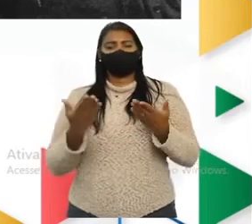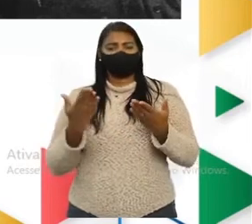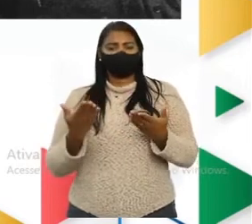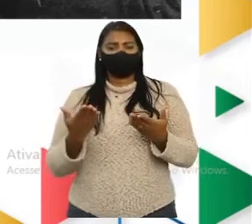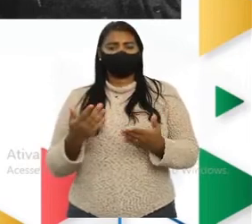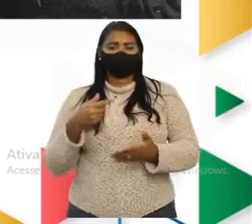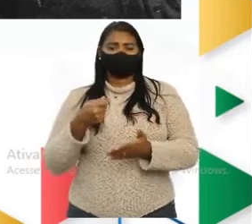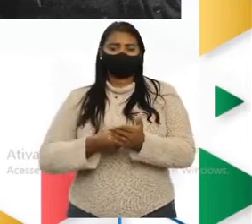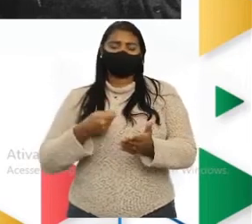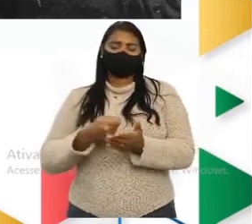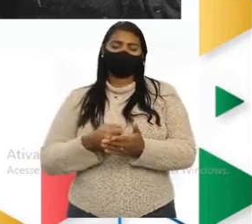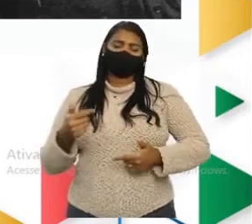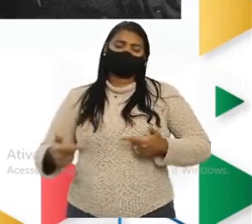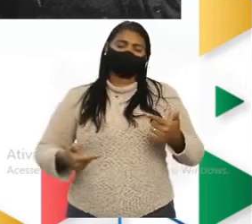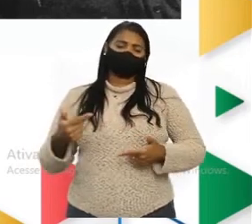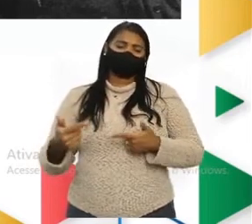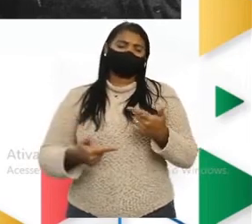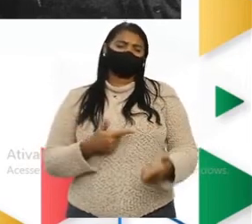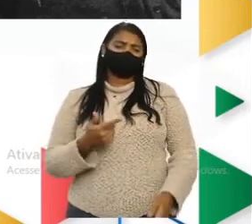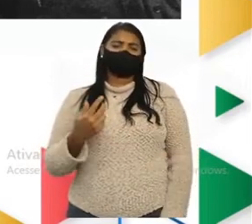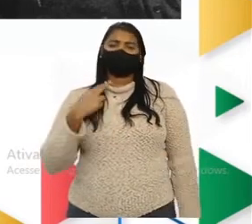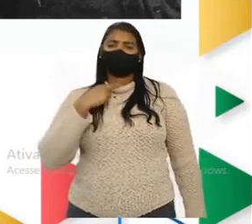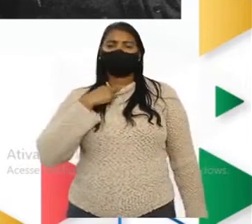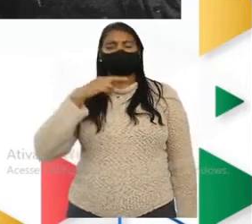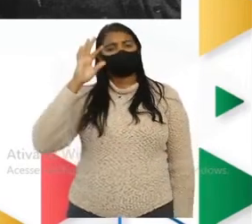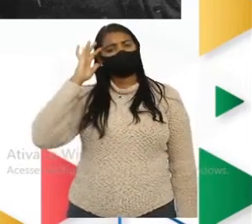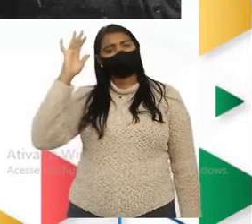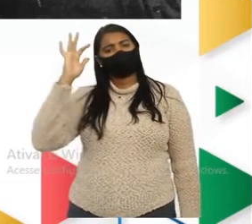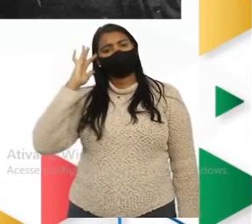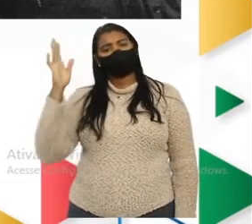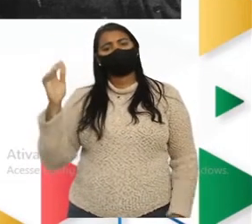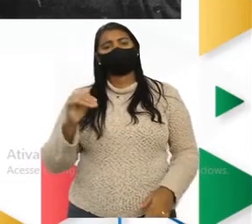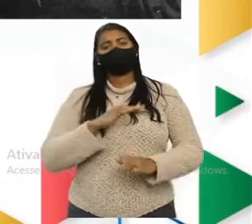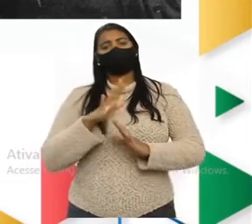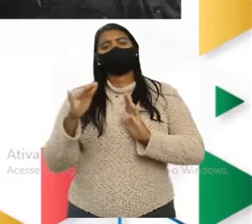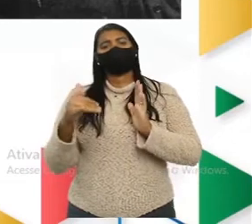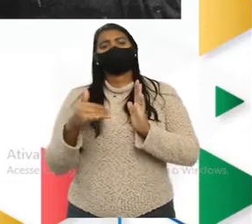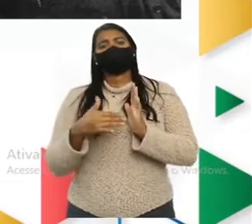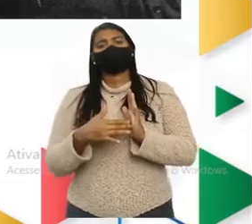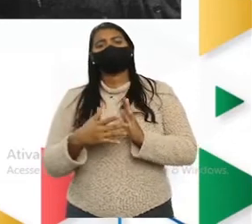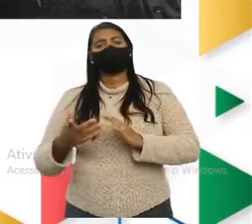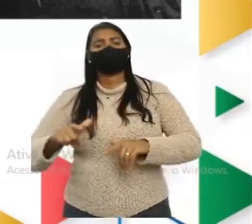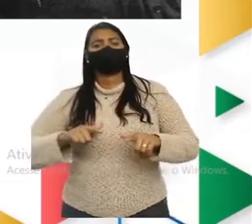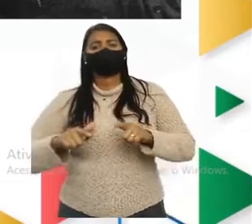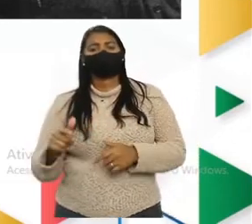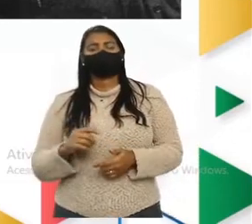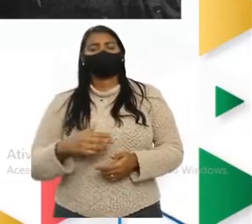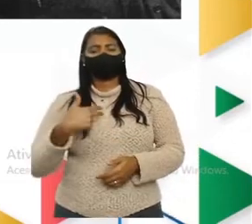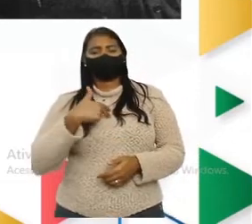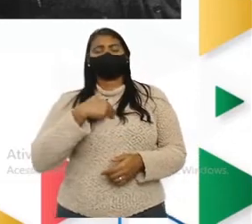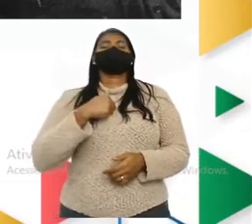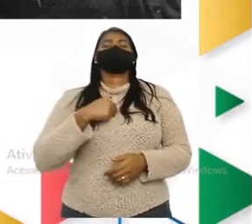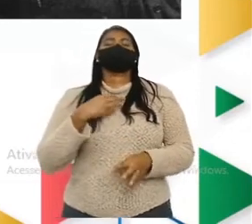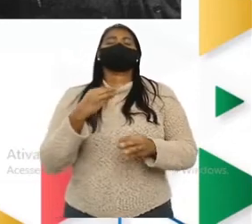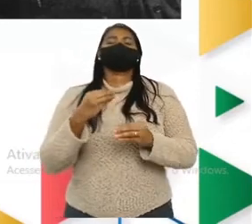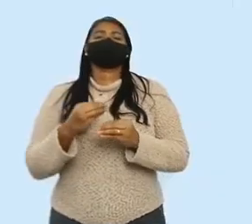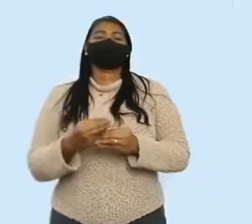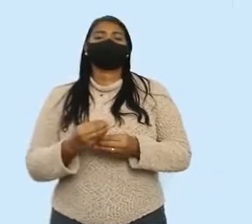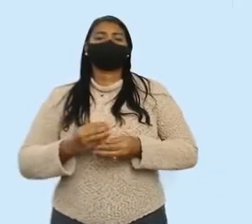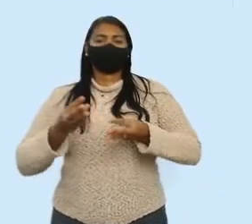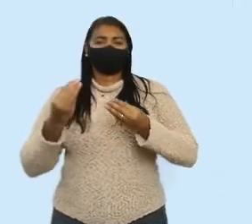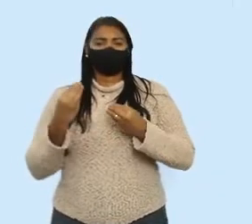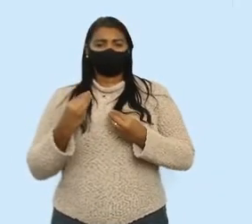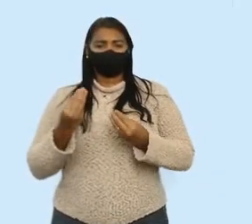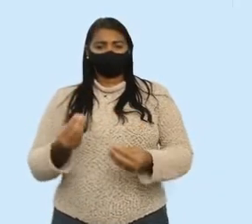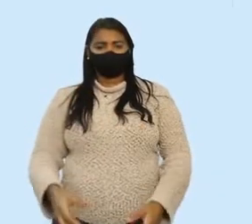eles lutaram. E também a gente não pode imaginar que todos os ganhos trabalhistas da época de Vargas foi algo dado por ele.